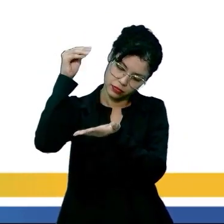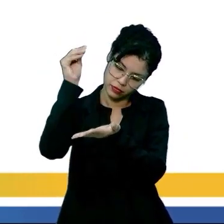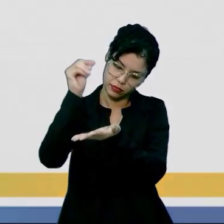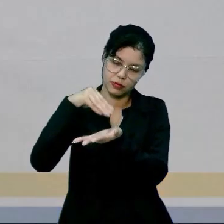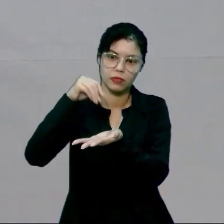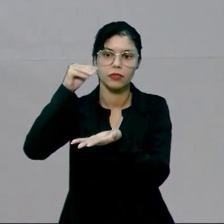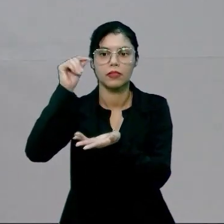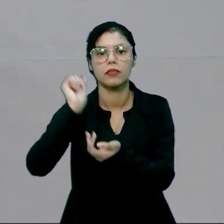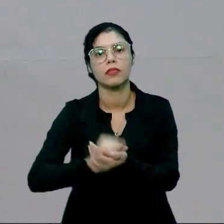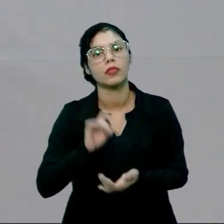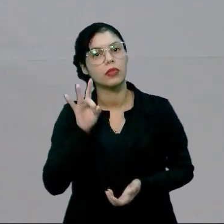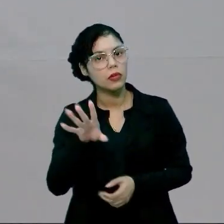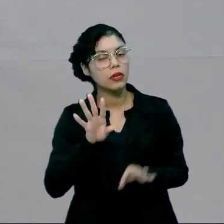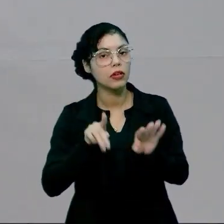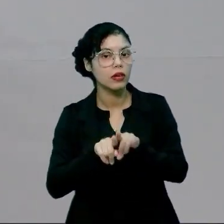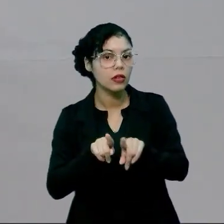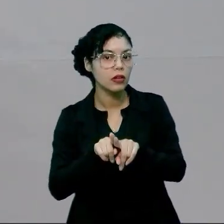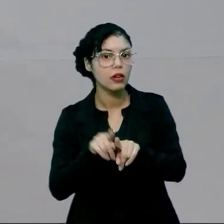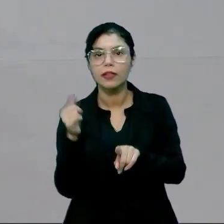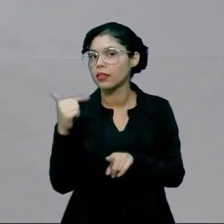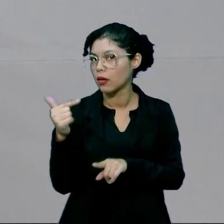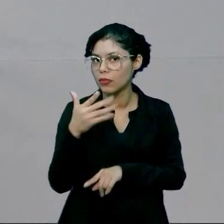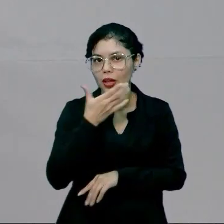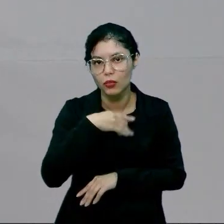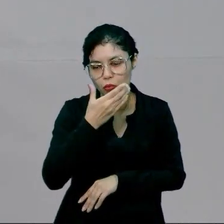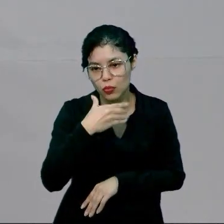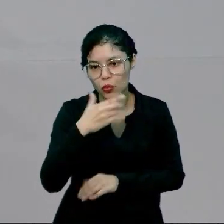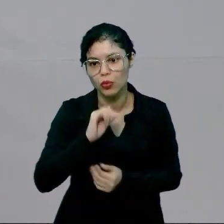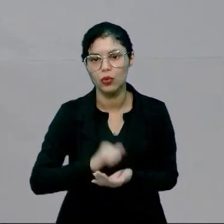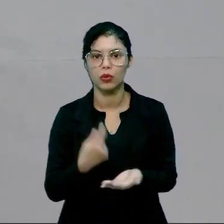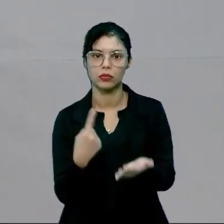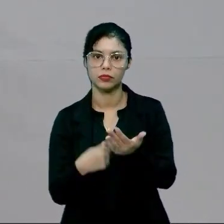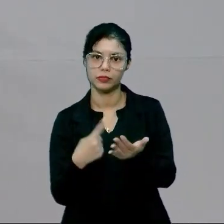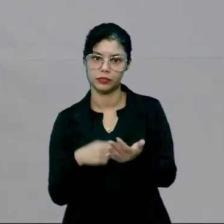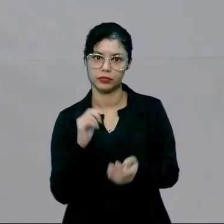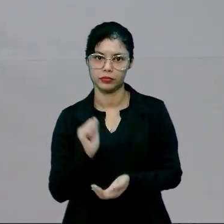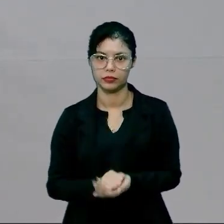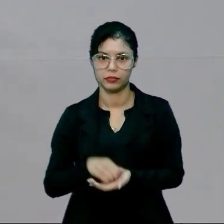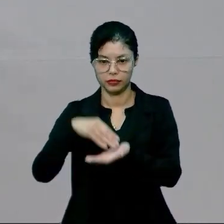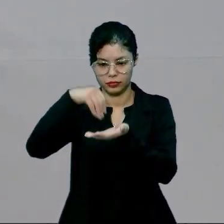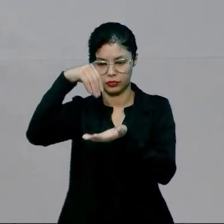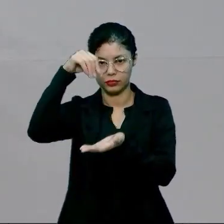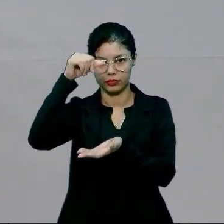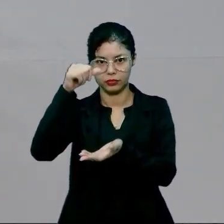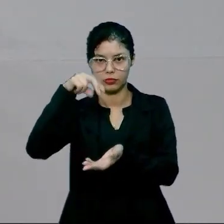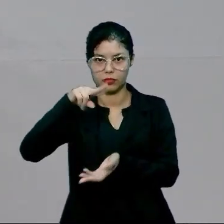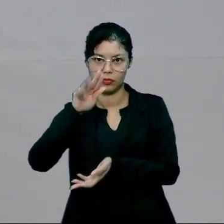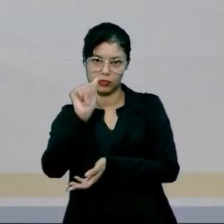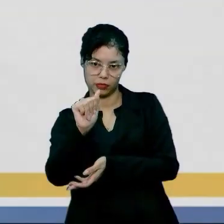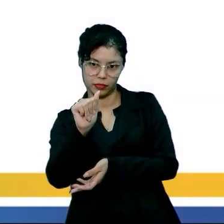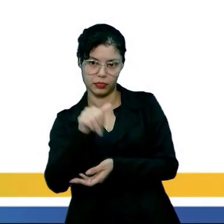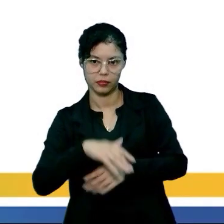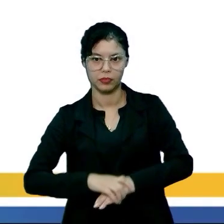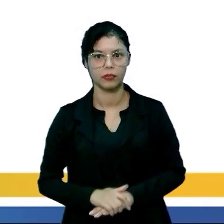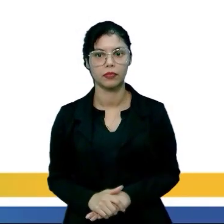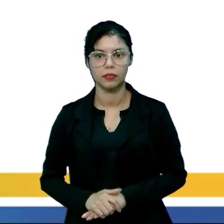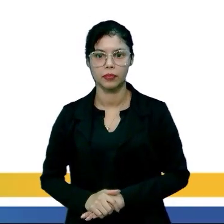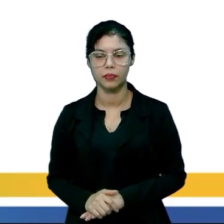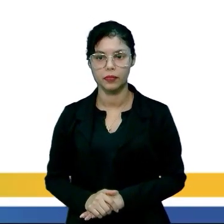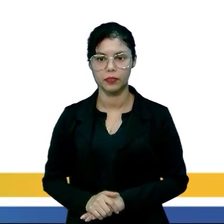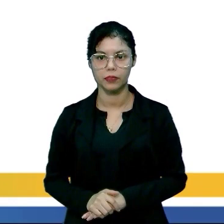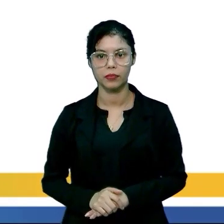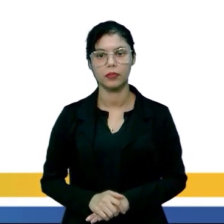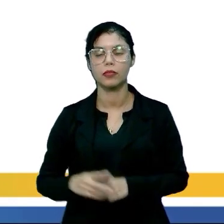só que porém, pessoal, essa semente ela não tem fruto. É considerado como semente nua, tá?